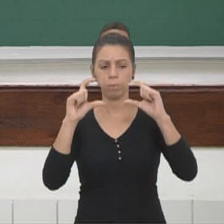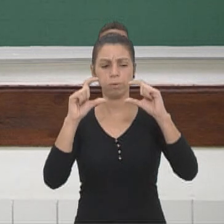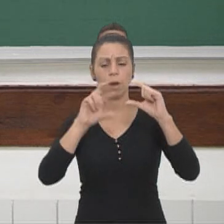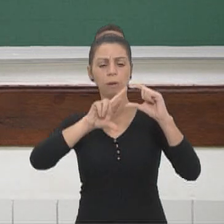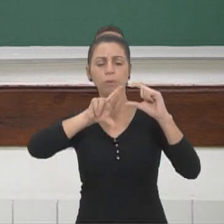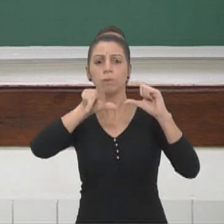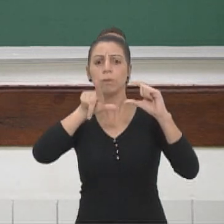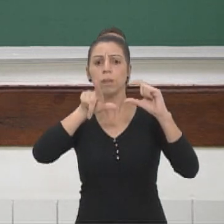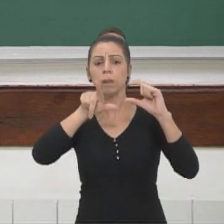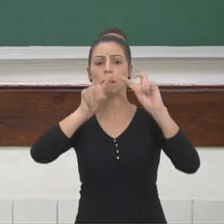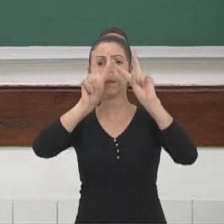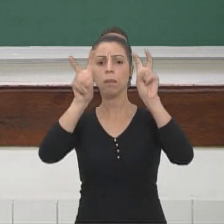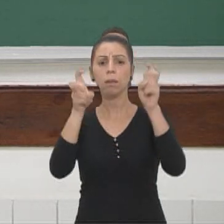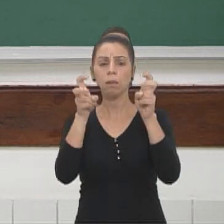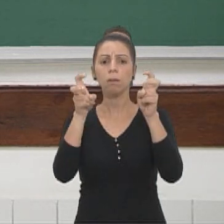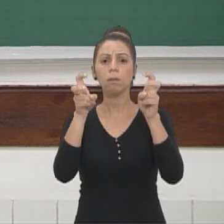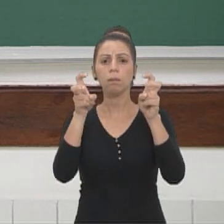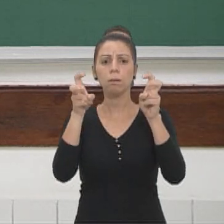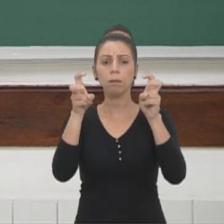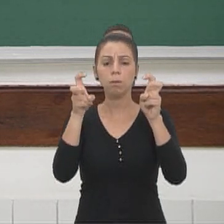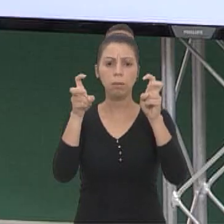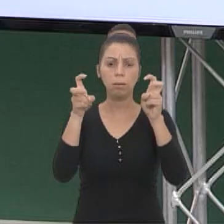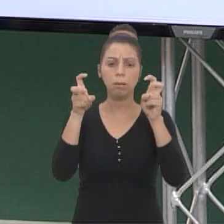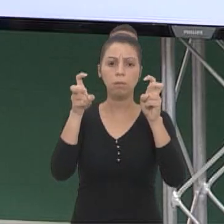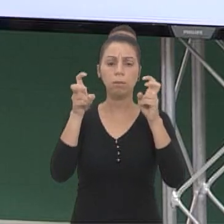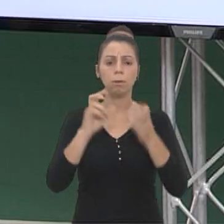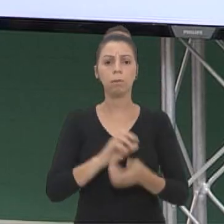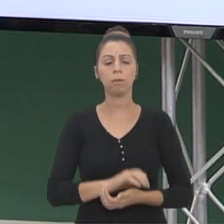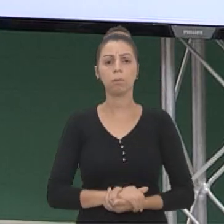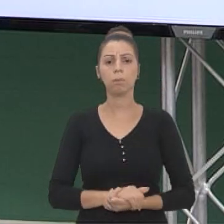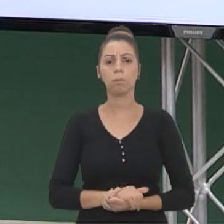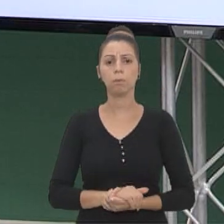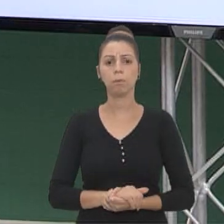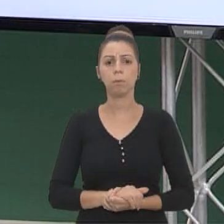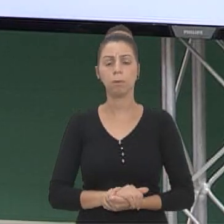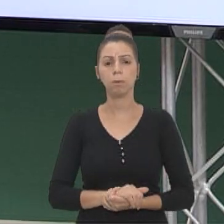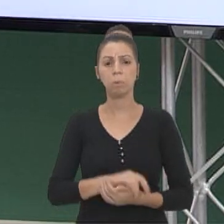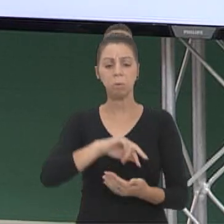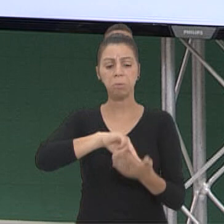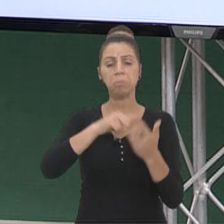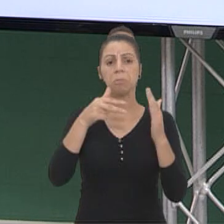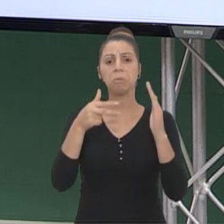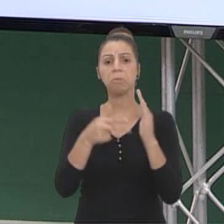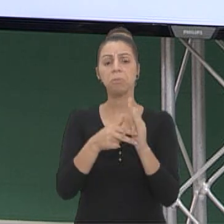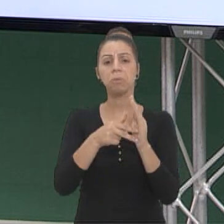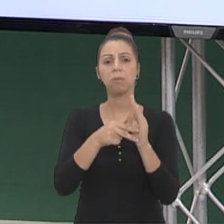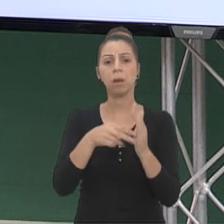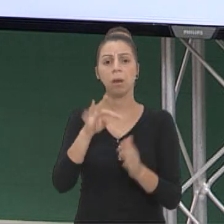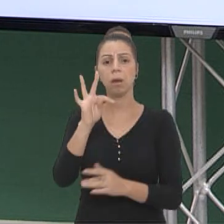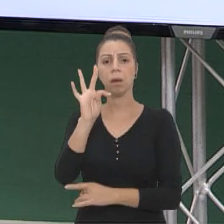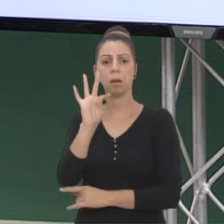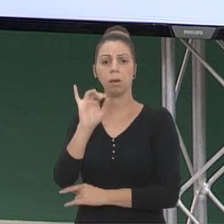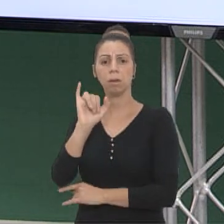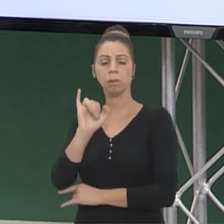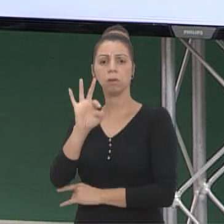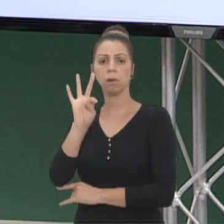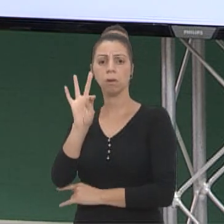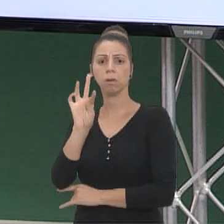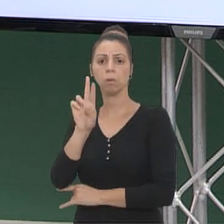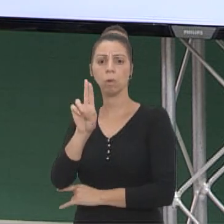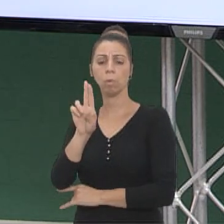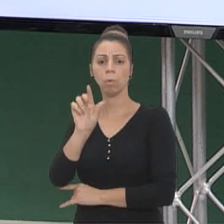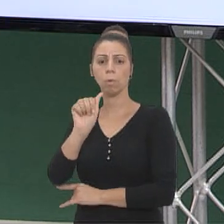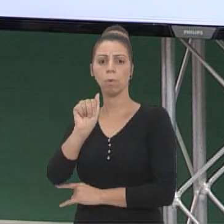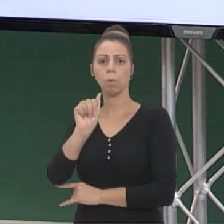si só, a expressão titular significa para nós, então, uma manchete. A manchete de uma notícia, de uma